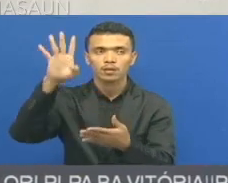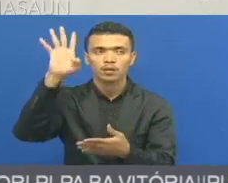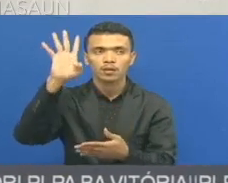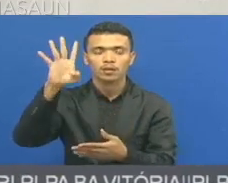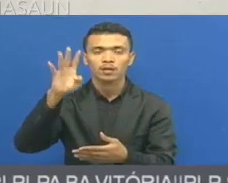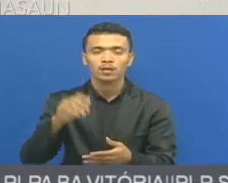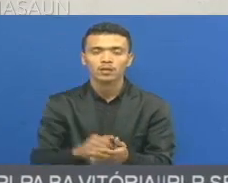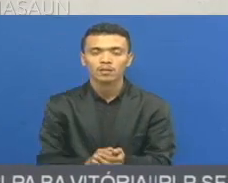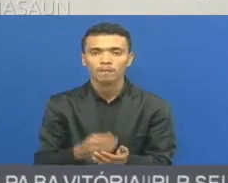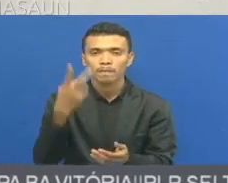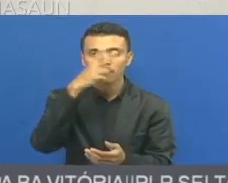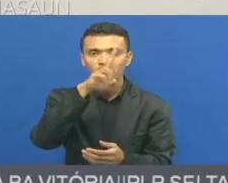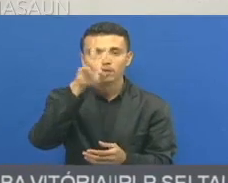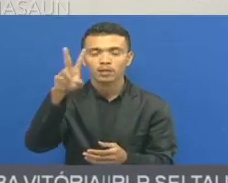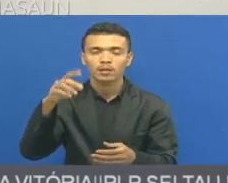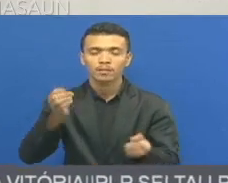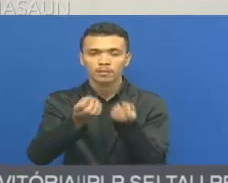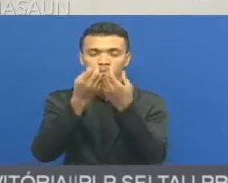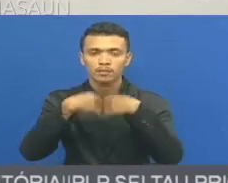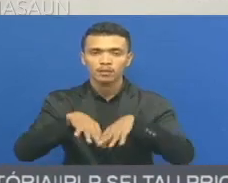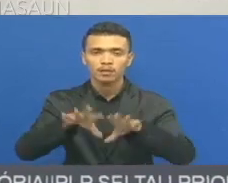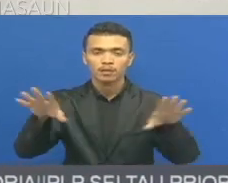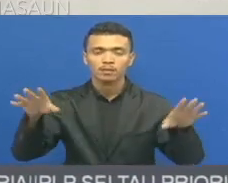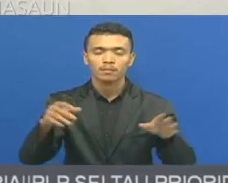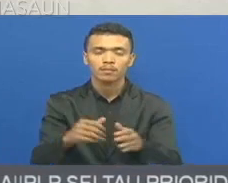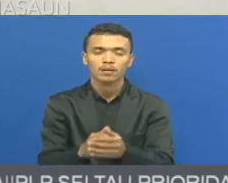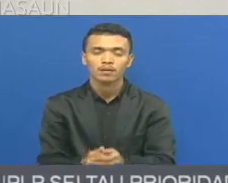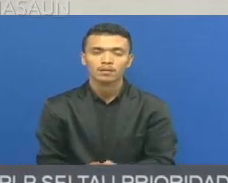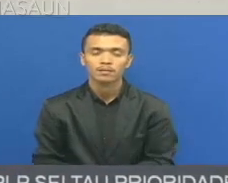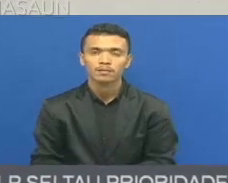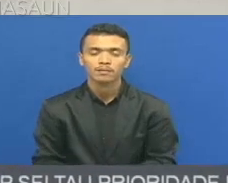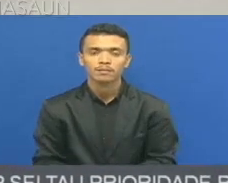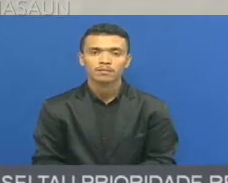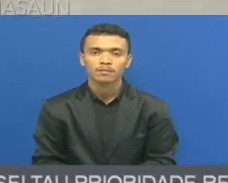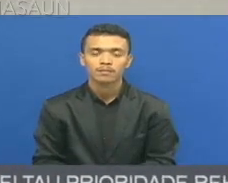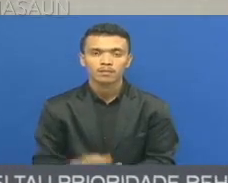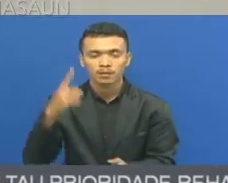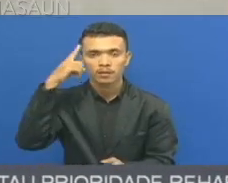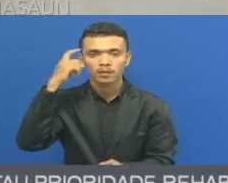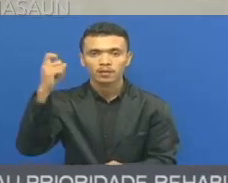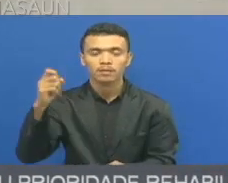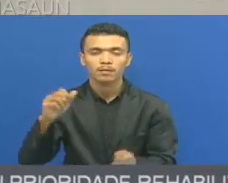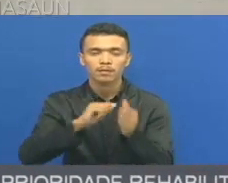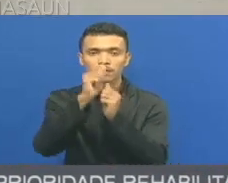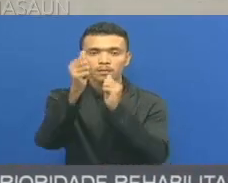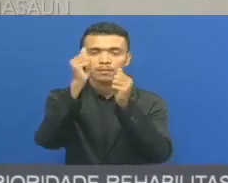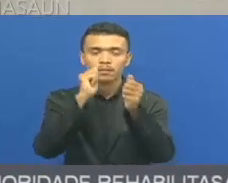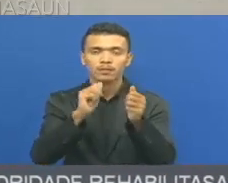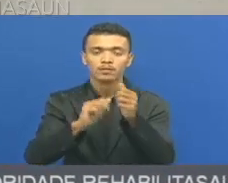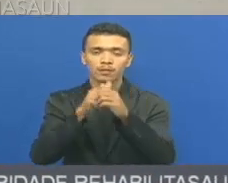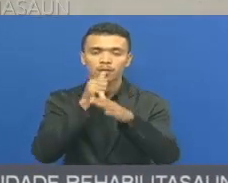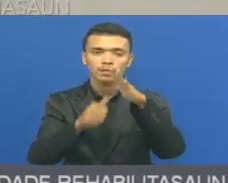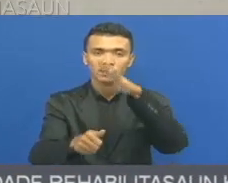para controla itinerário marítima usi tasimane tasifeto tamba durante ne pesca ilegal